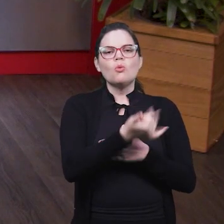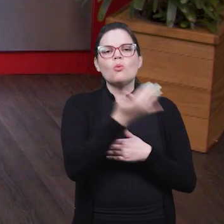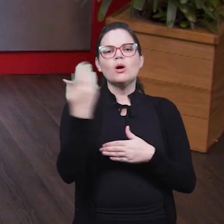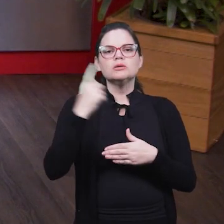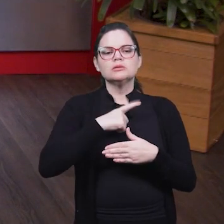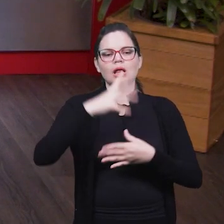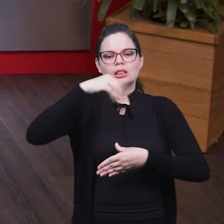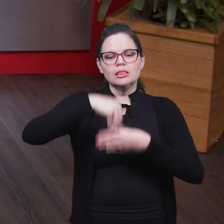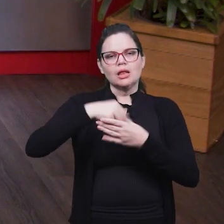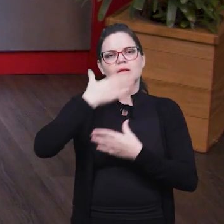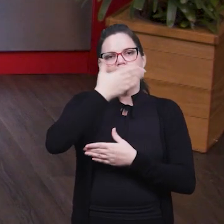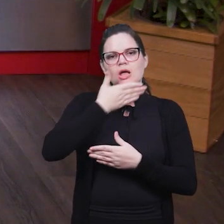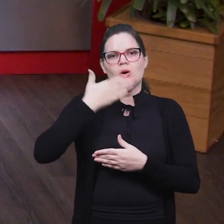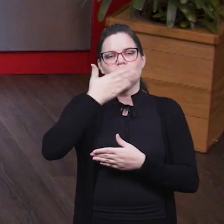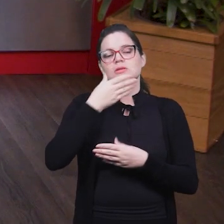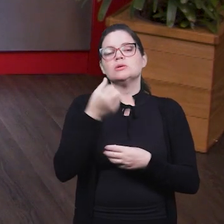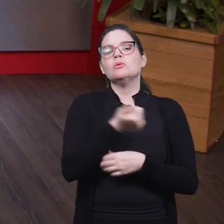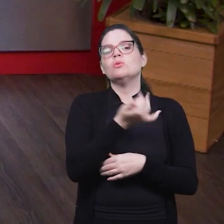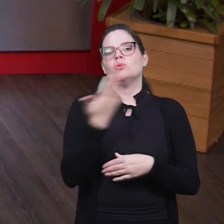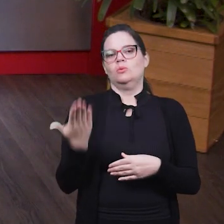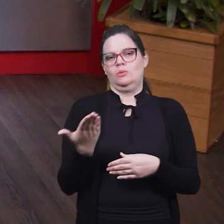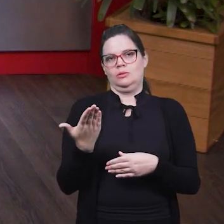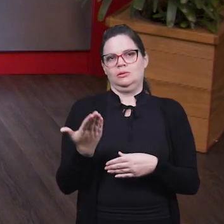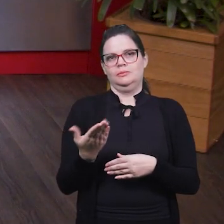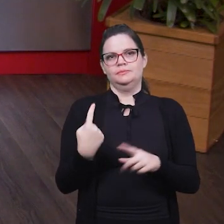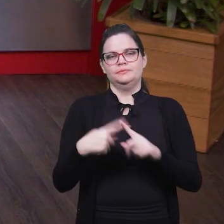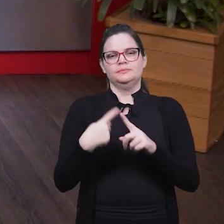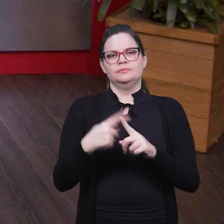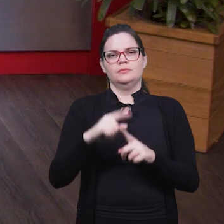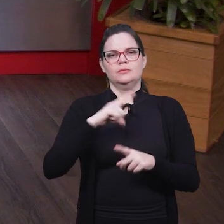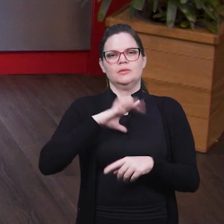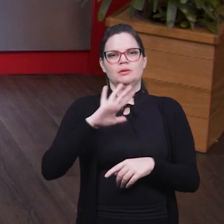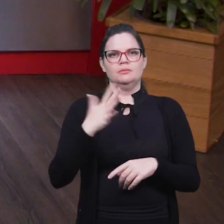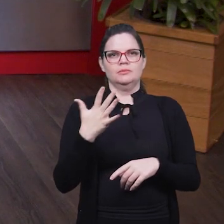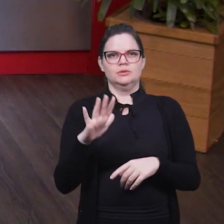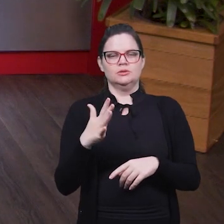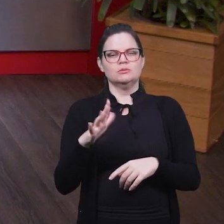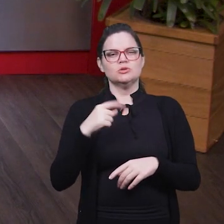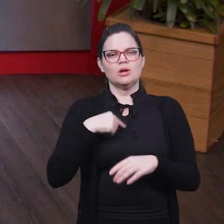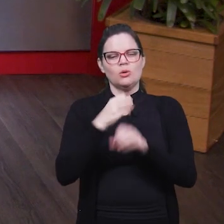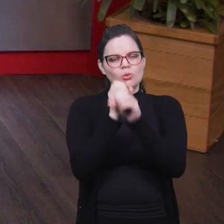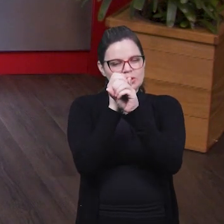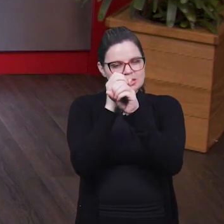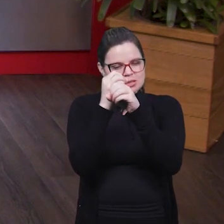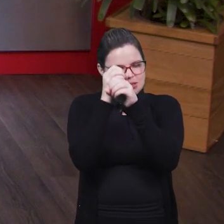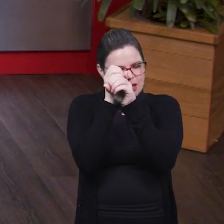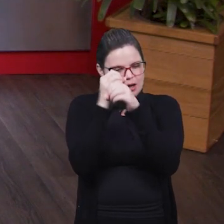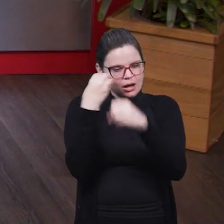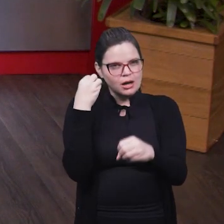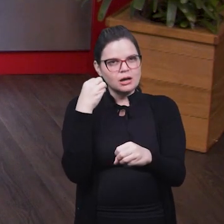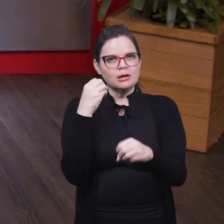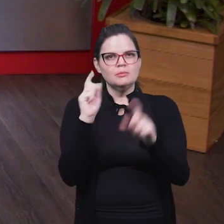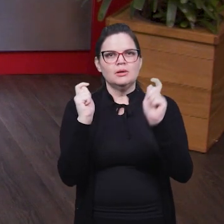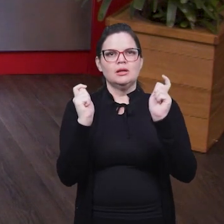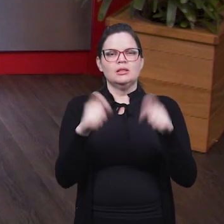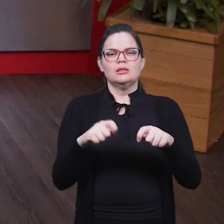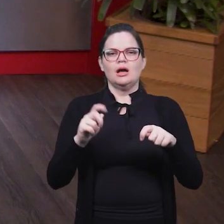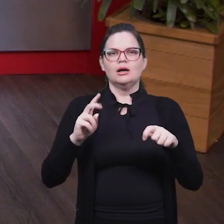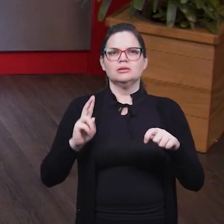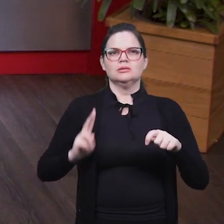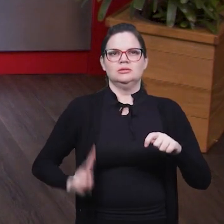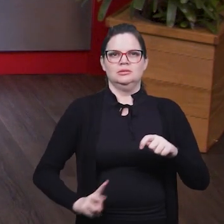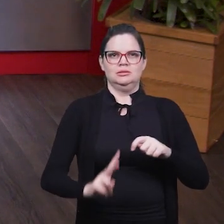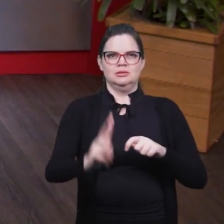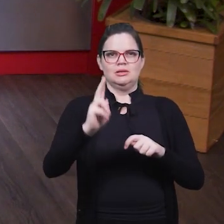substâncias têm meia-vida, de 3 meses mais ou menos, o exame permite que sejam avaliadas a média de glicose